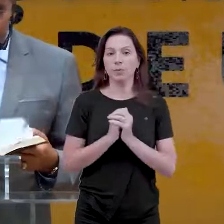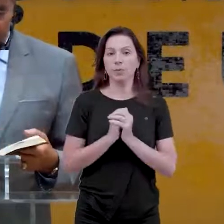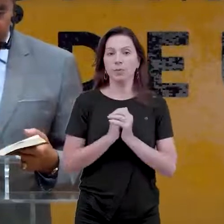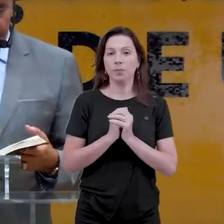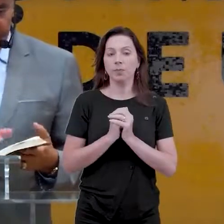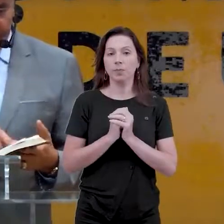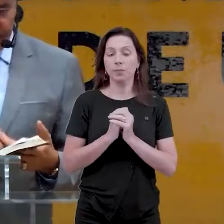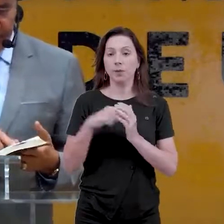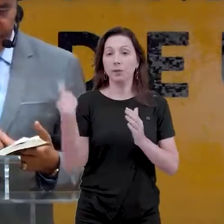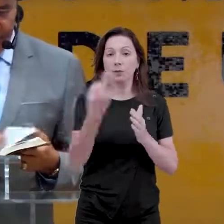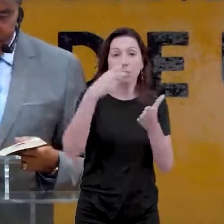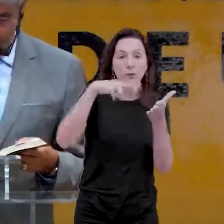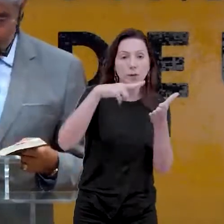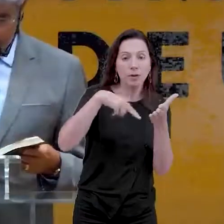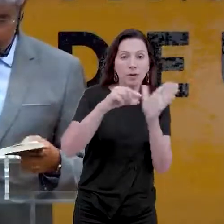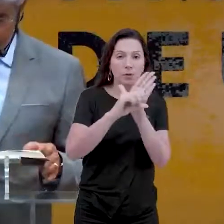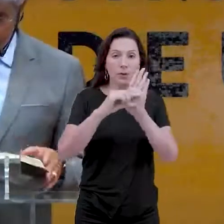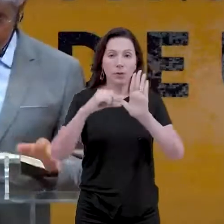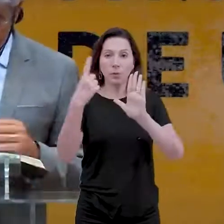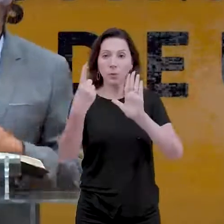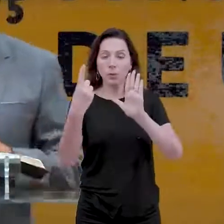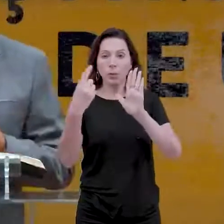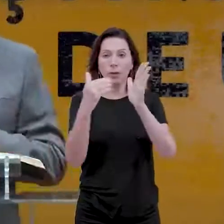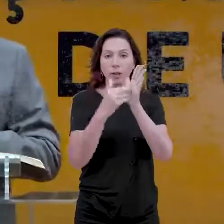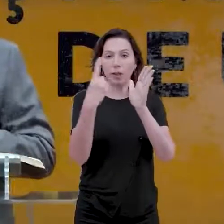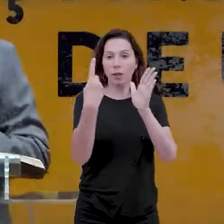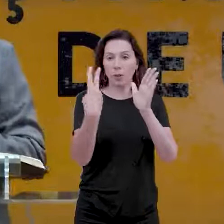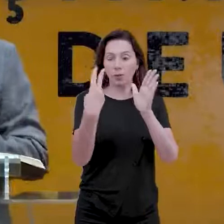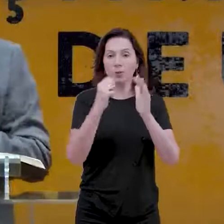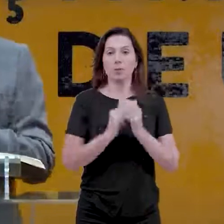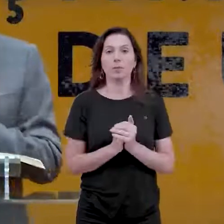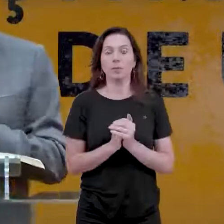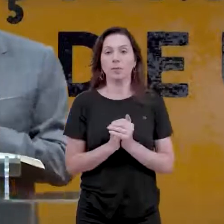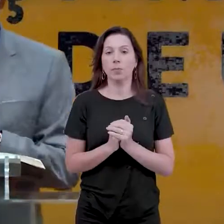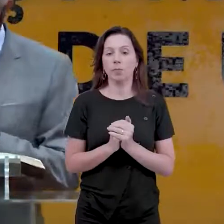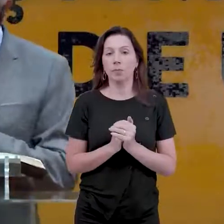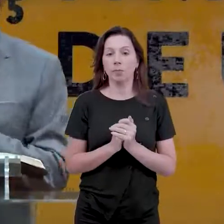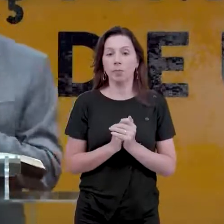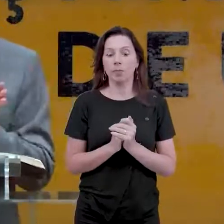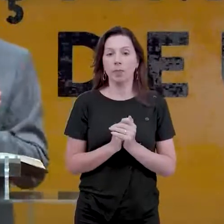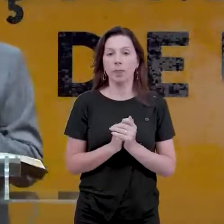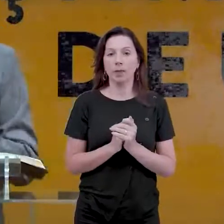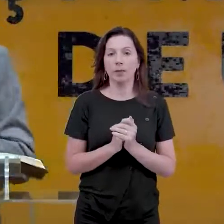e nós vamos ler do verso 1 ao verso 12.